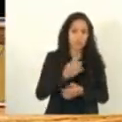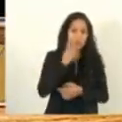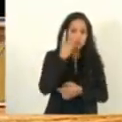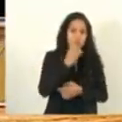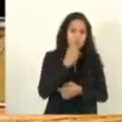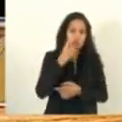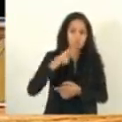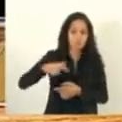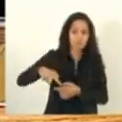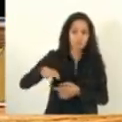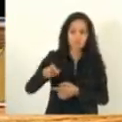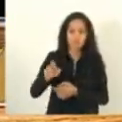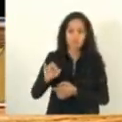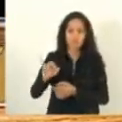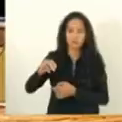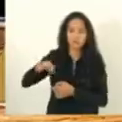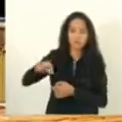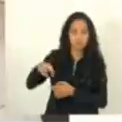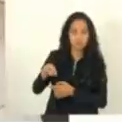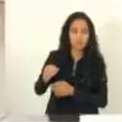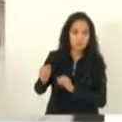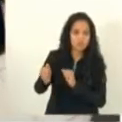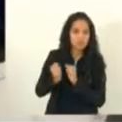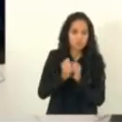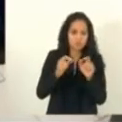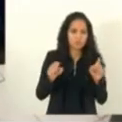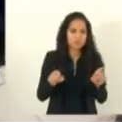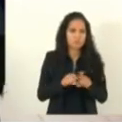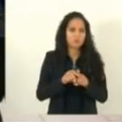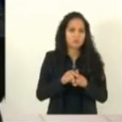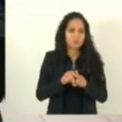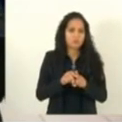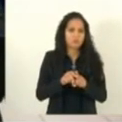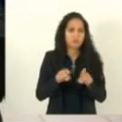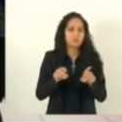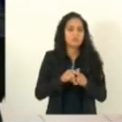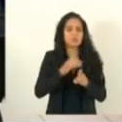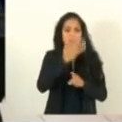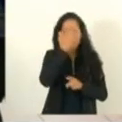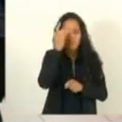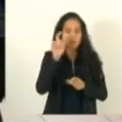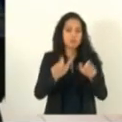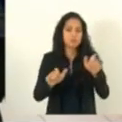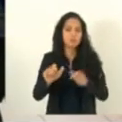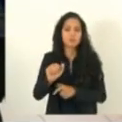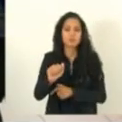deputado Quintino esteve conosco lá também, e vários agentes